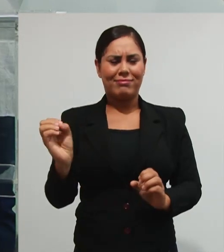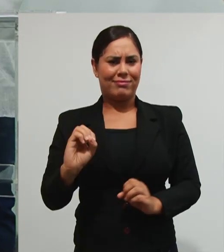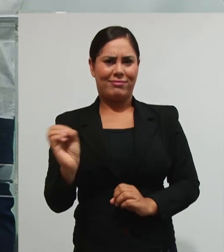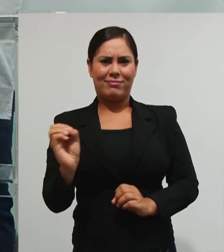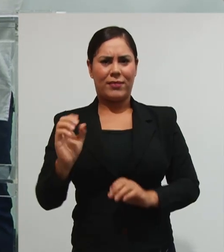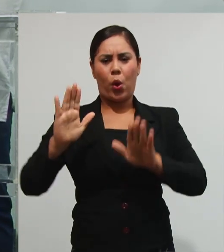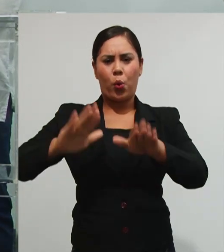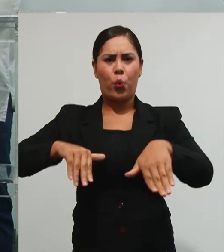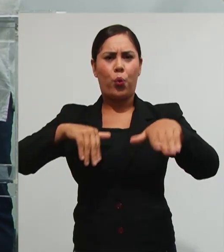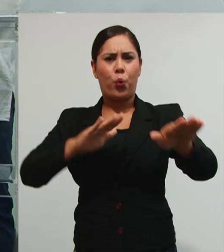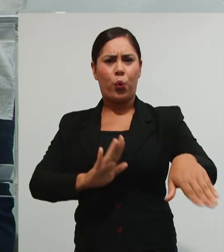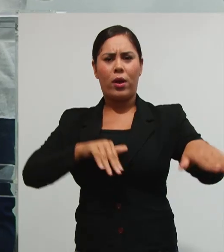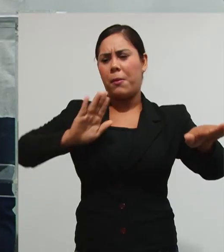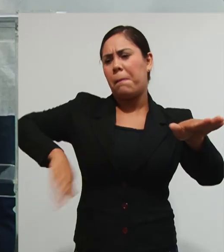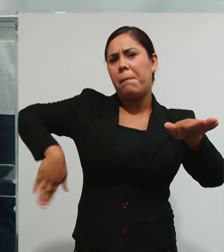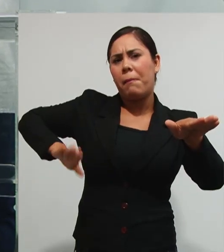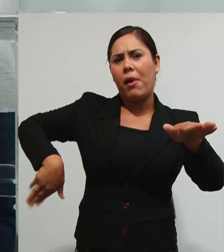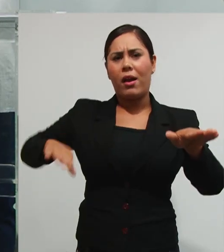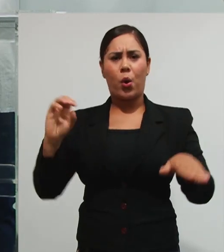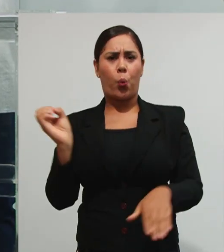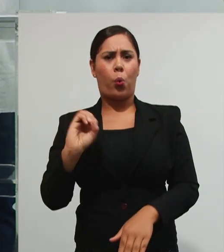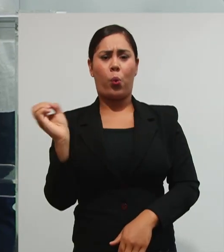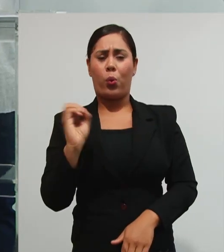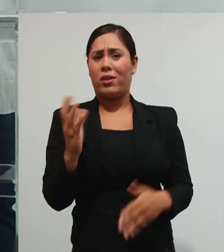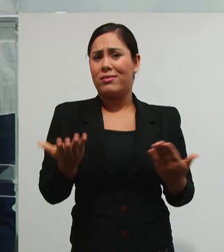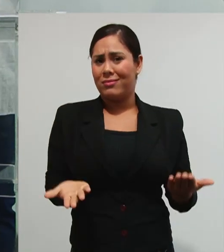né? Nós não temos praia, nós não temos mar